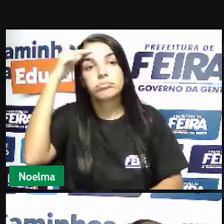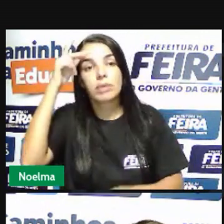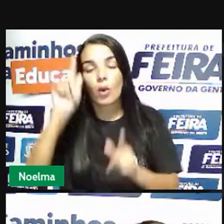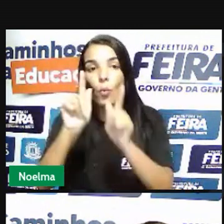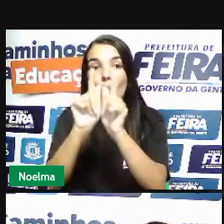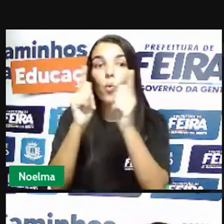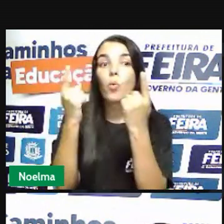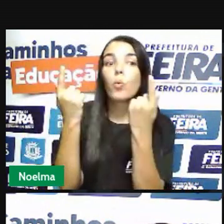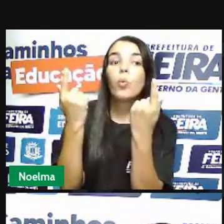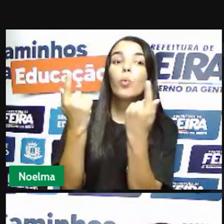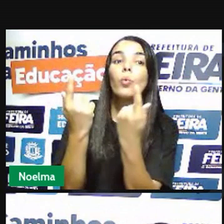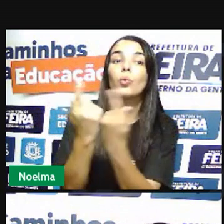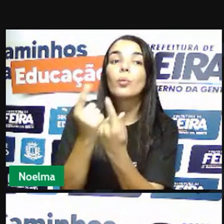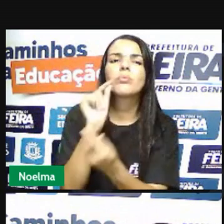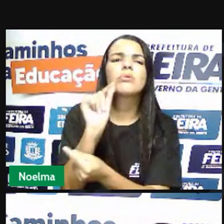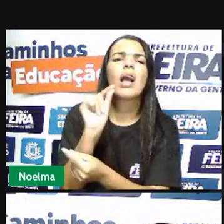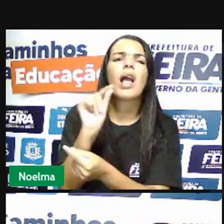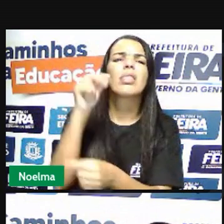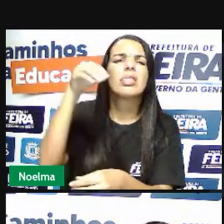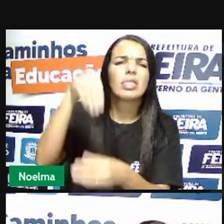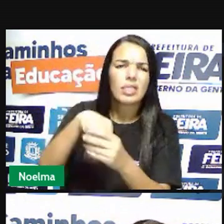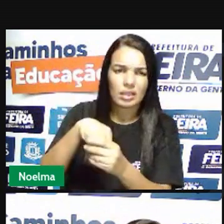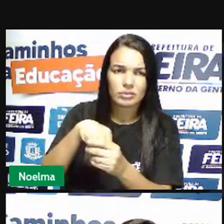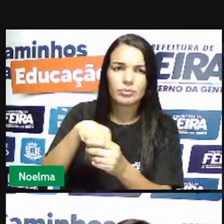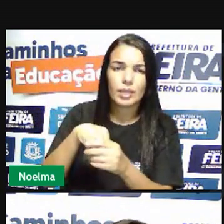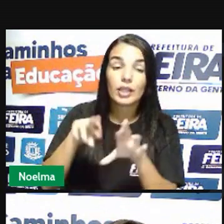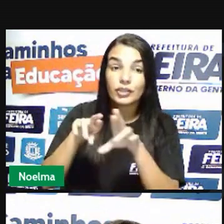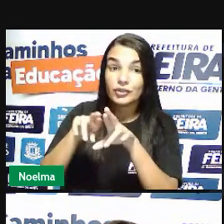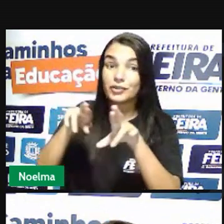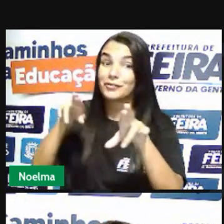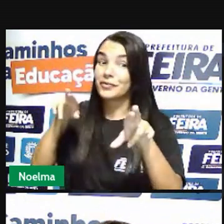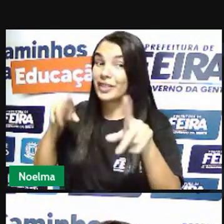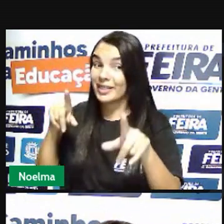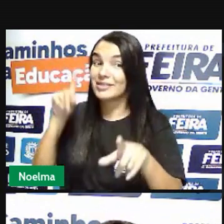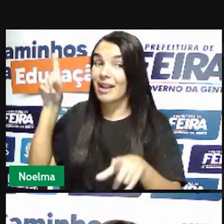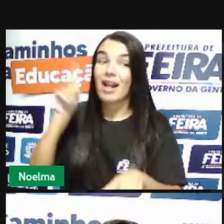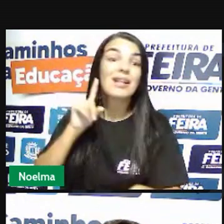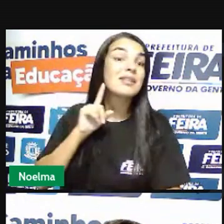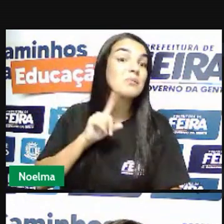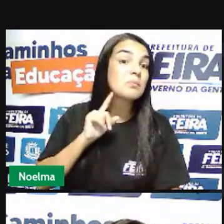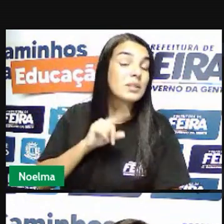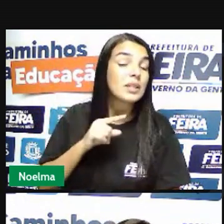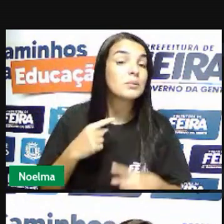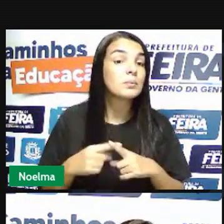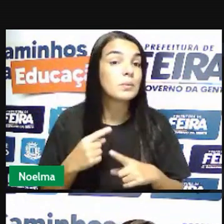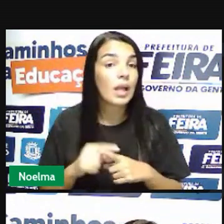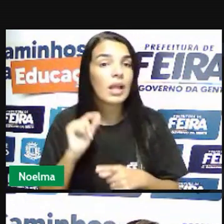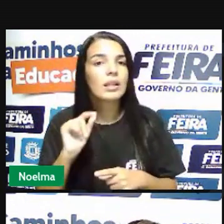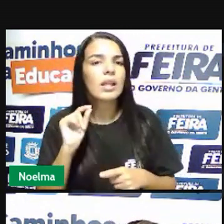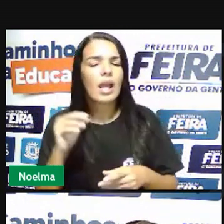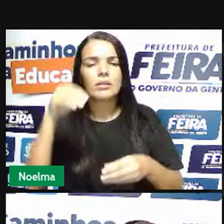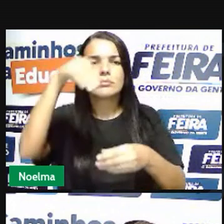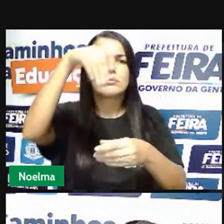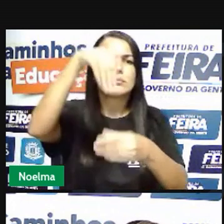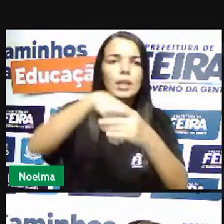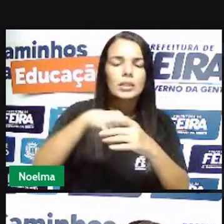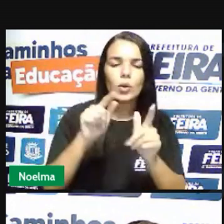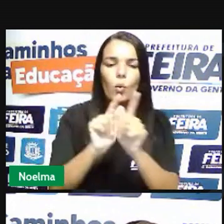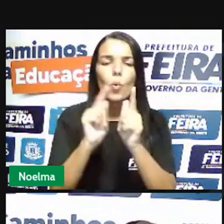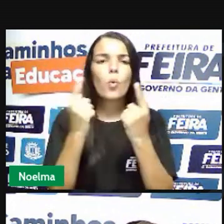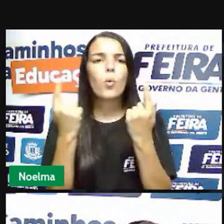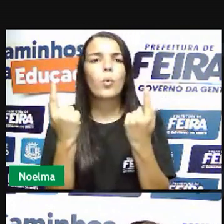vai diferenciar mais ainda a Inconfidência Mineira da Conjuração Baiana. Quem fazia parte